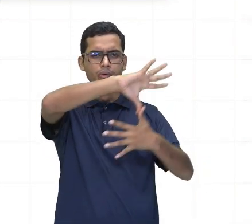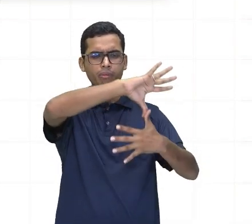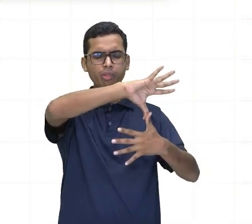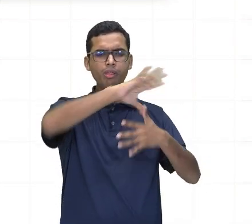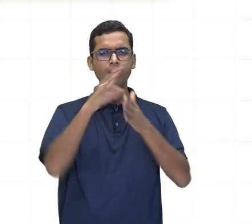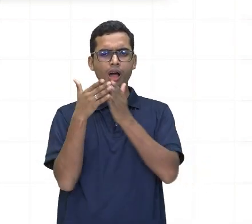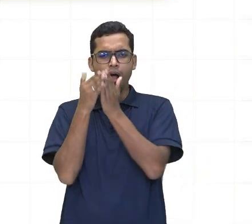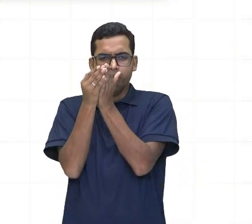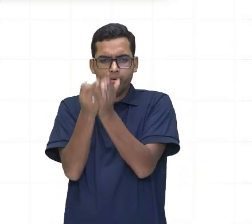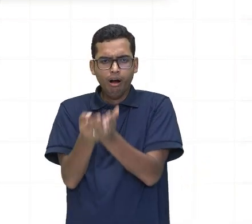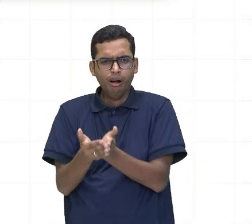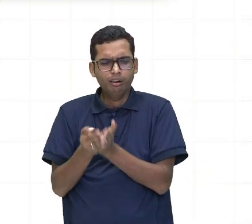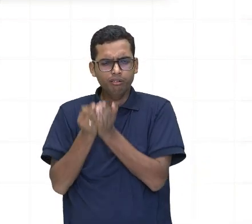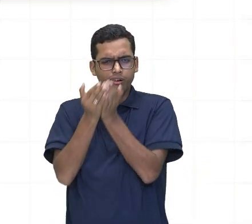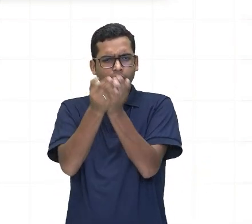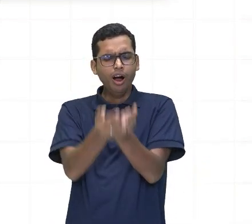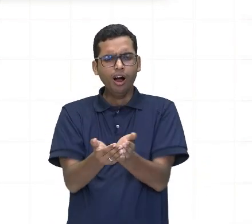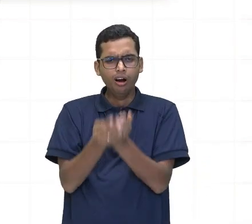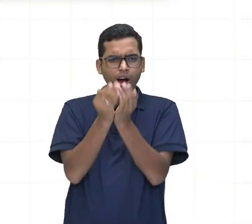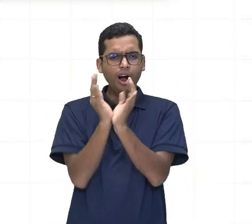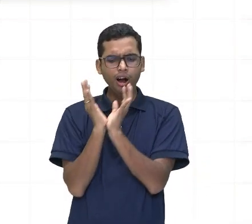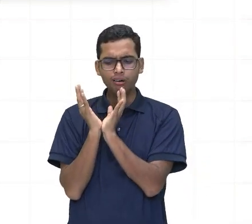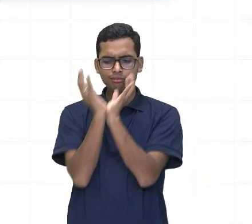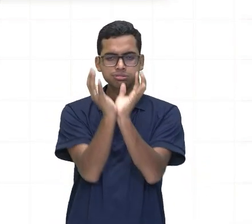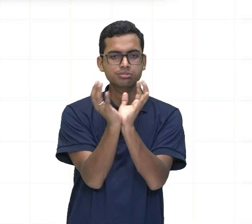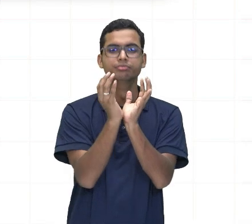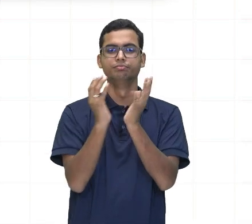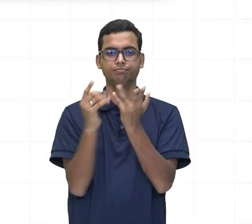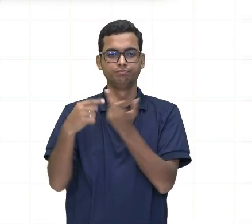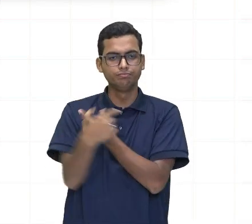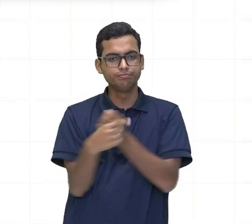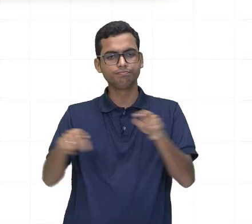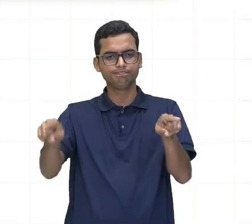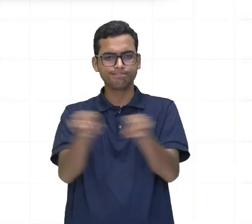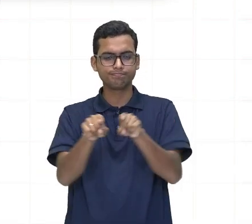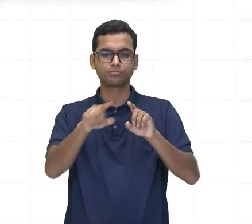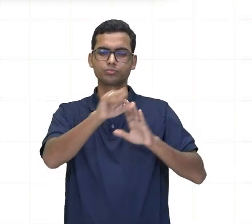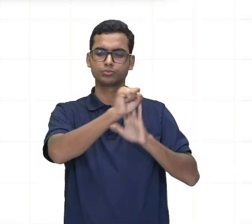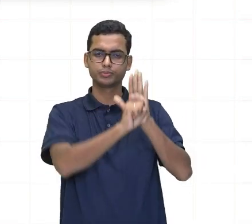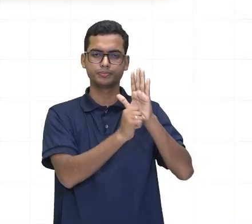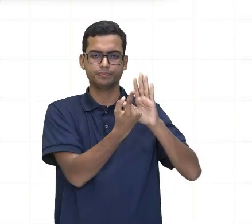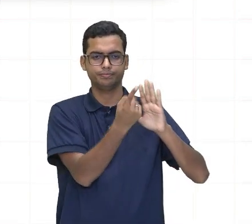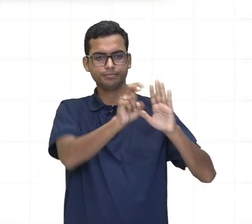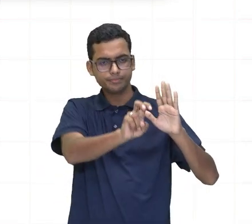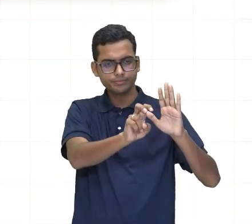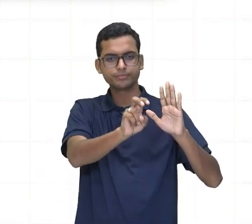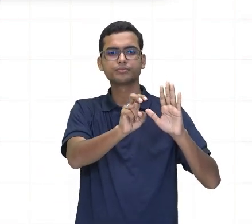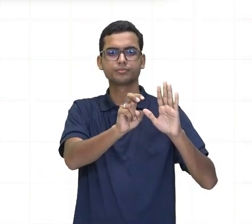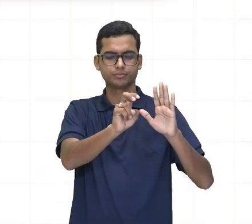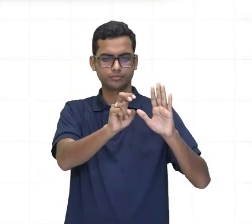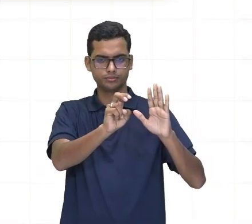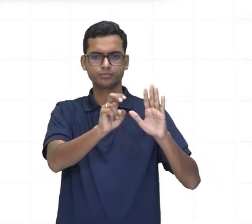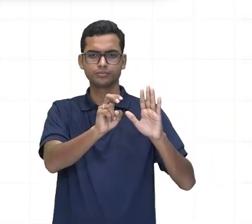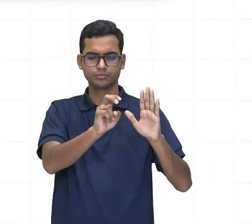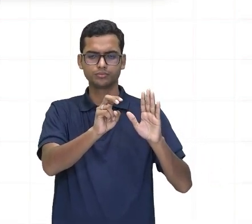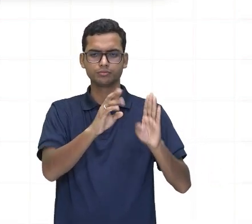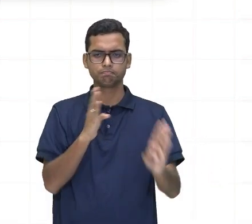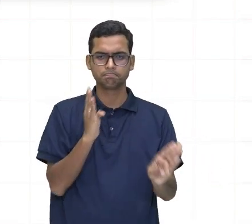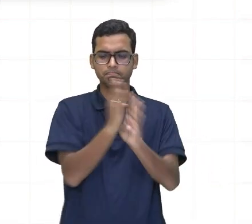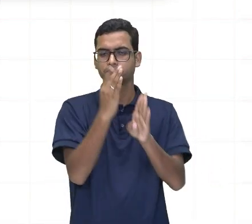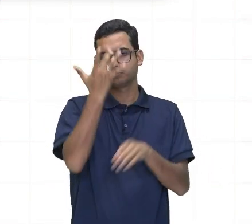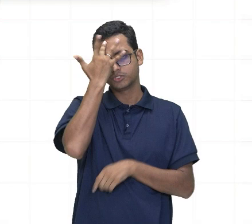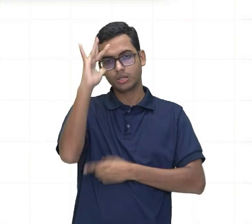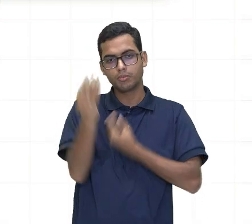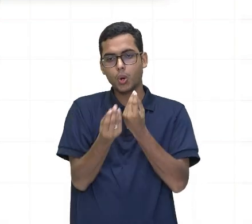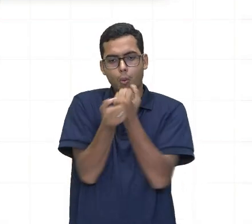que esse território vai ser encontrado. Então, a princípio, eles não sabiam a dimensão do território, deram